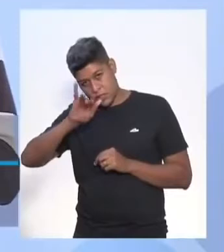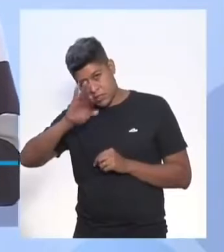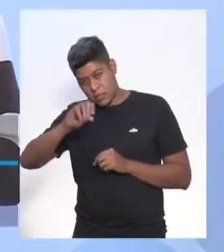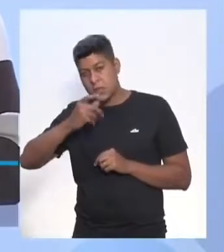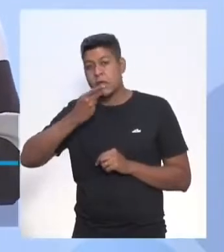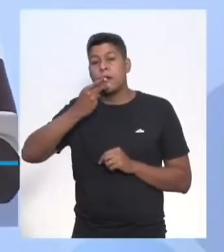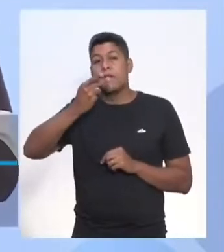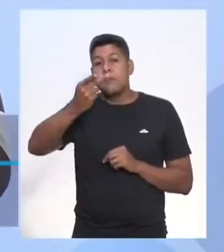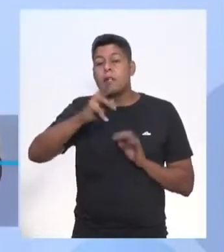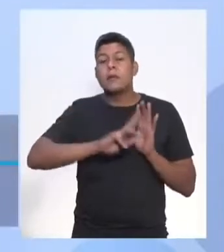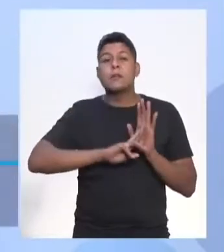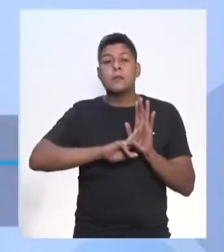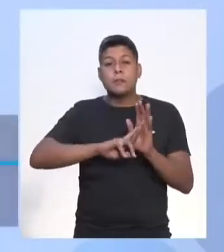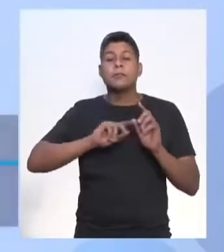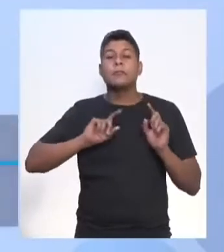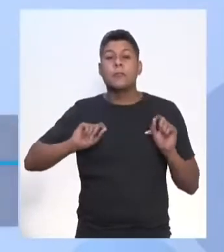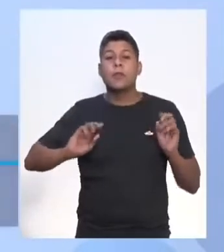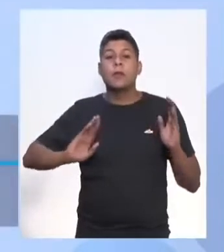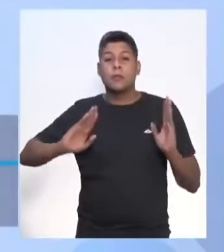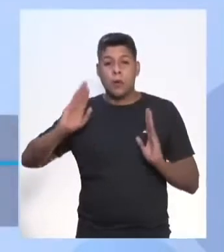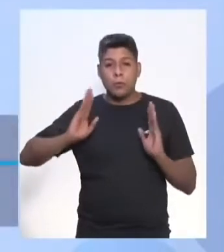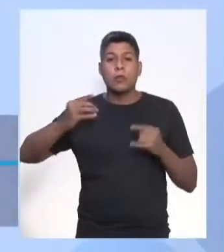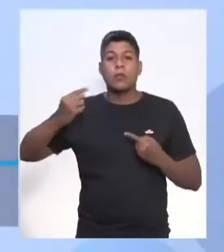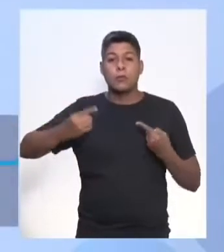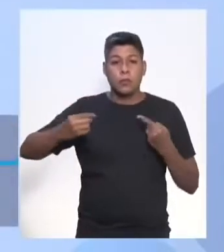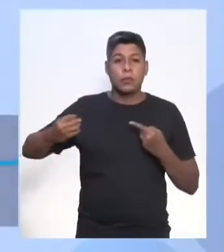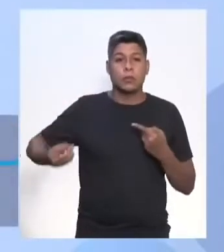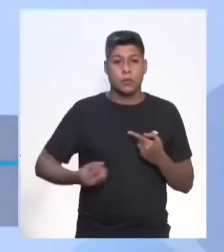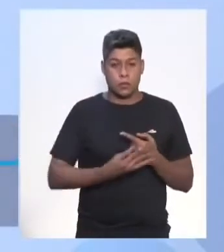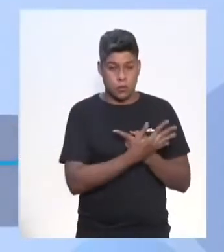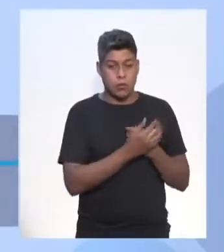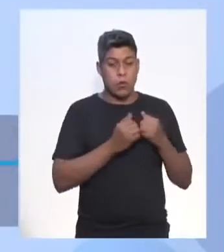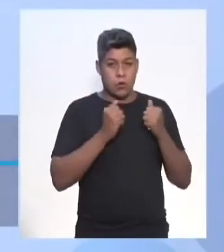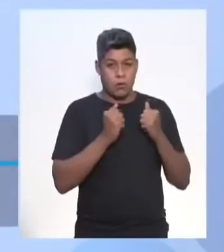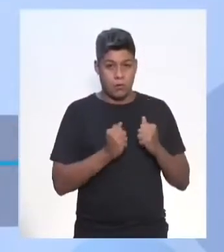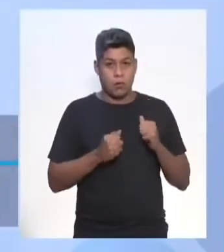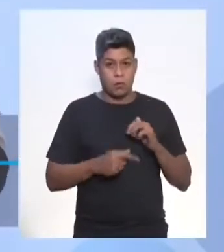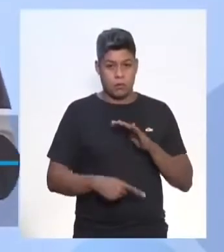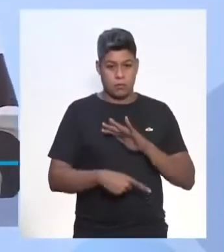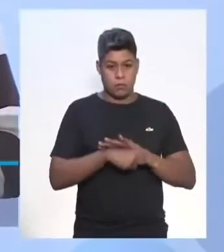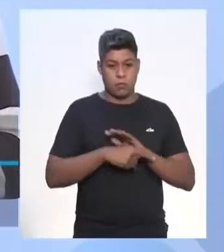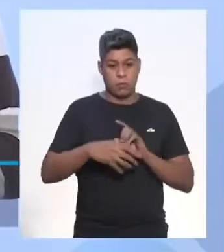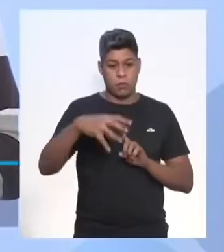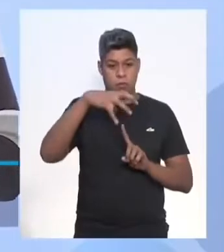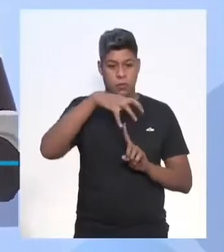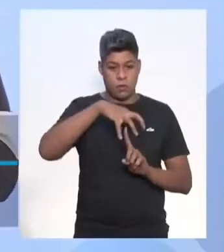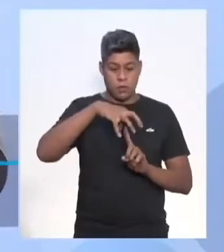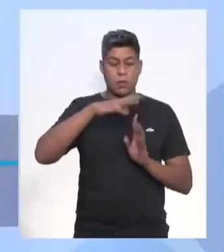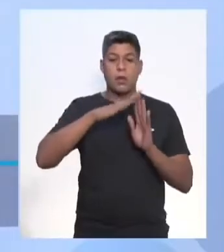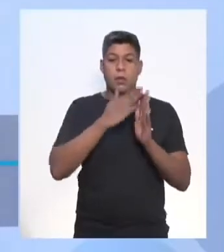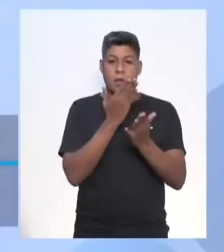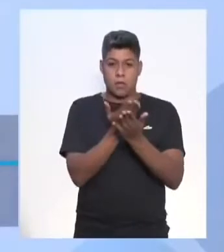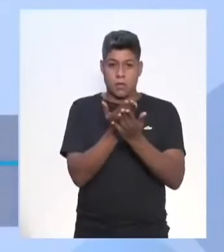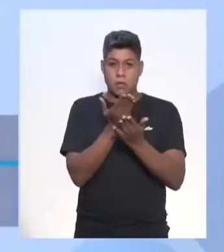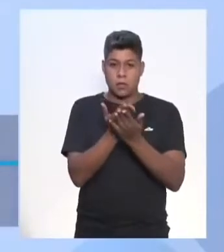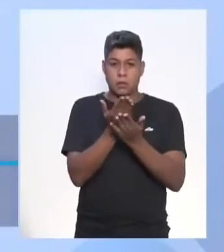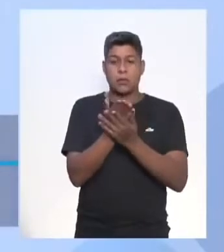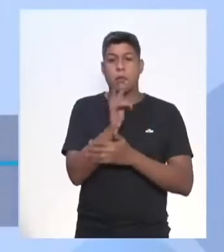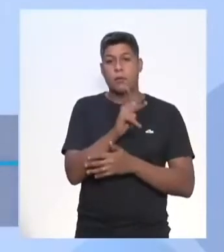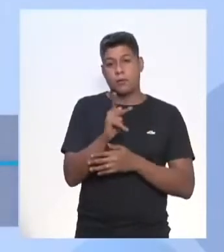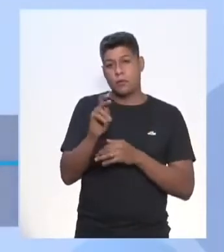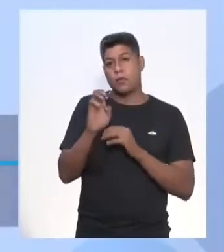que representou um momento de uma nova política, tirando o poder do imperador. Da escola, o professor Sérgio é da